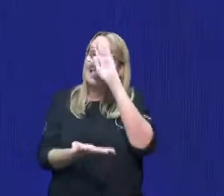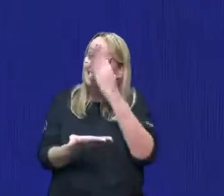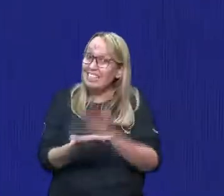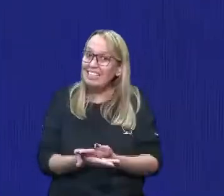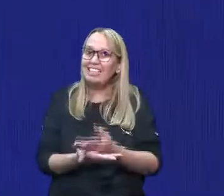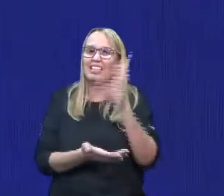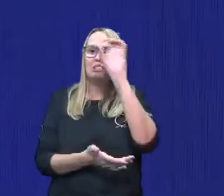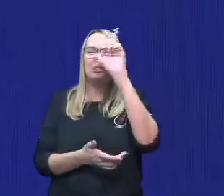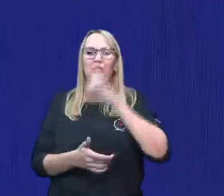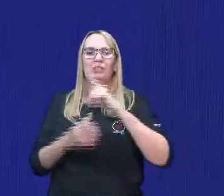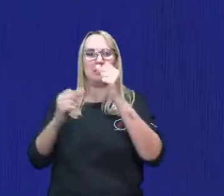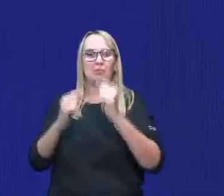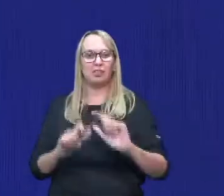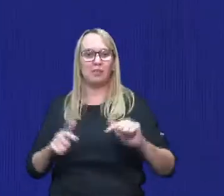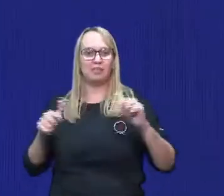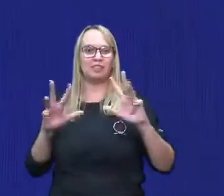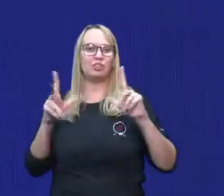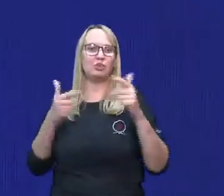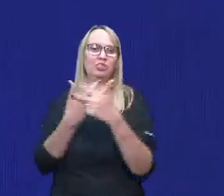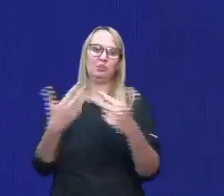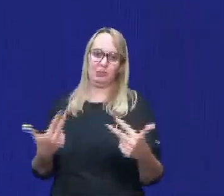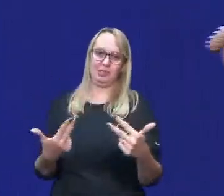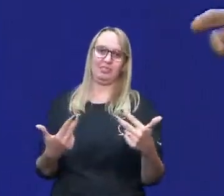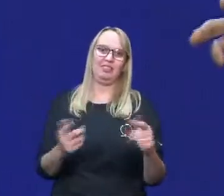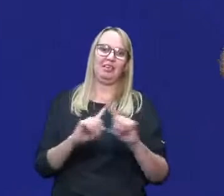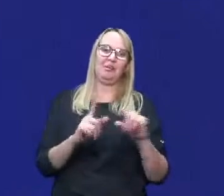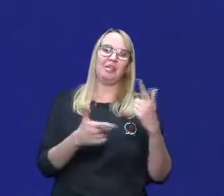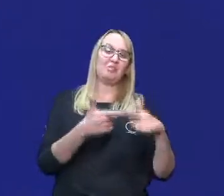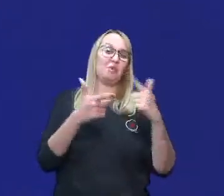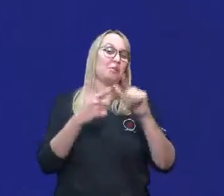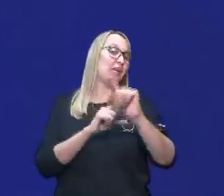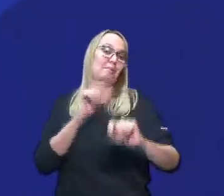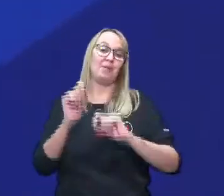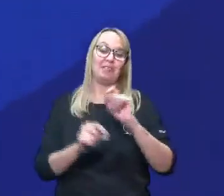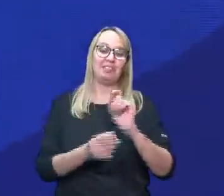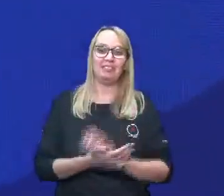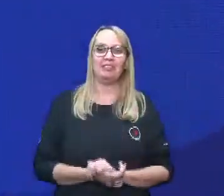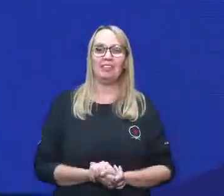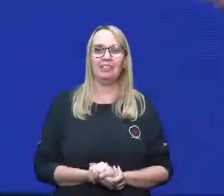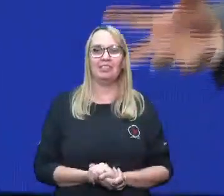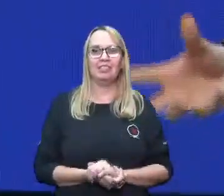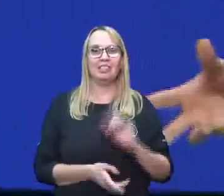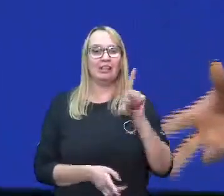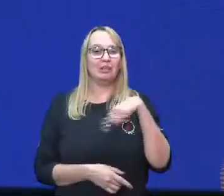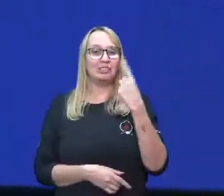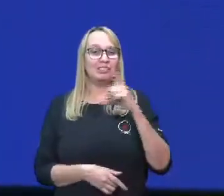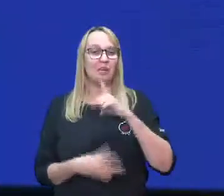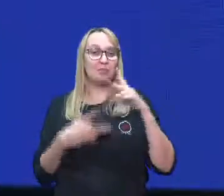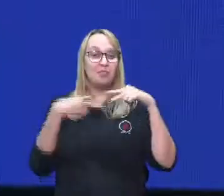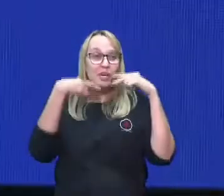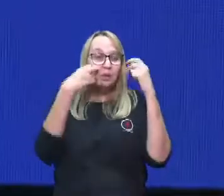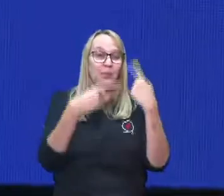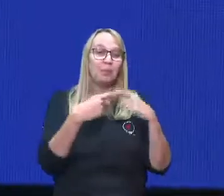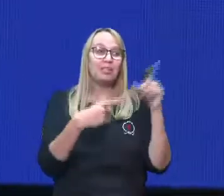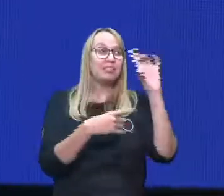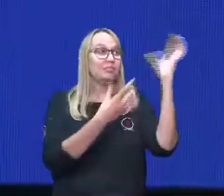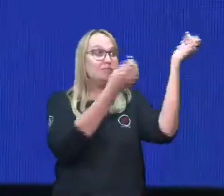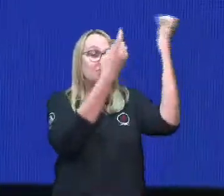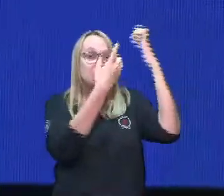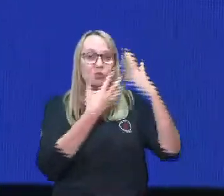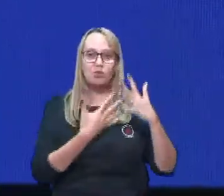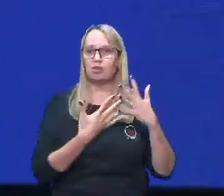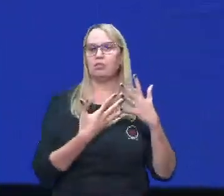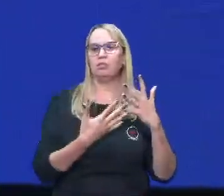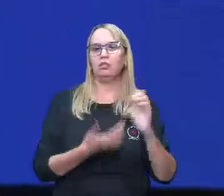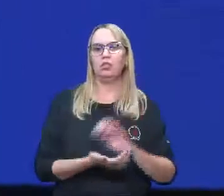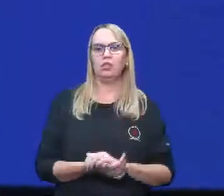para todas as coisas. Mas o problema é que a gente, às vezes, tem vergonha de ser abençoado. O